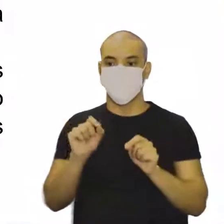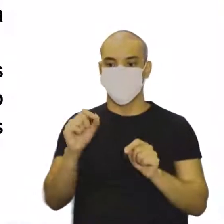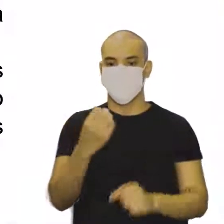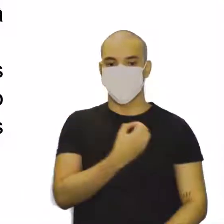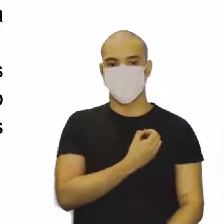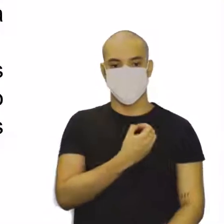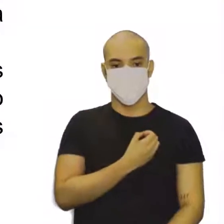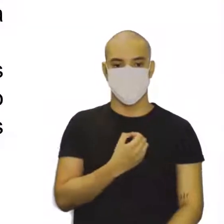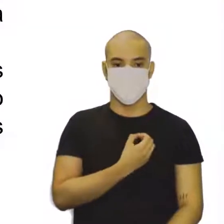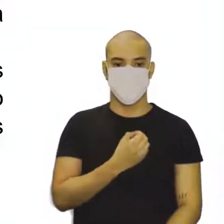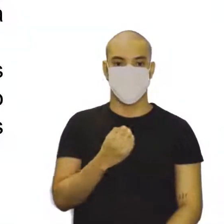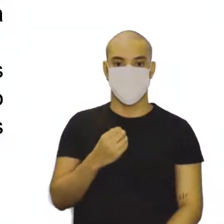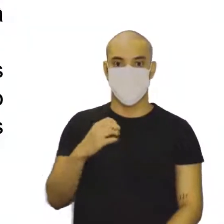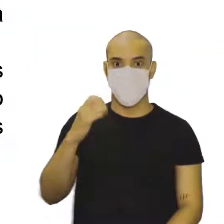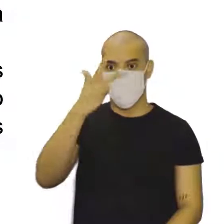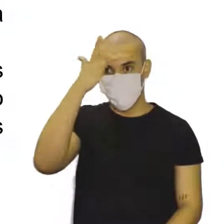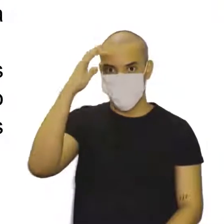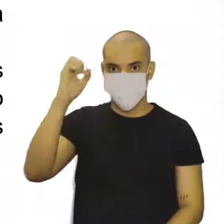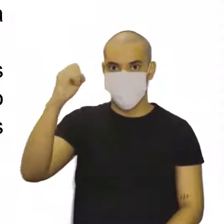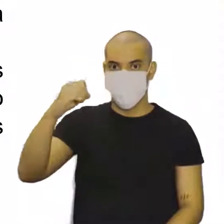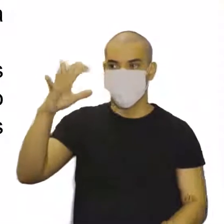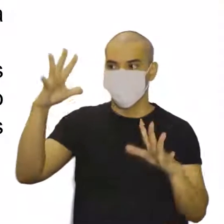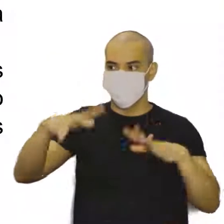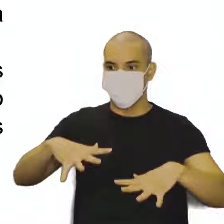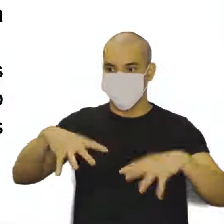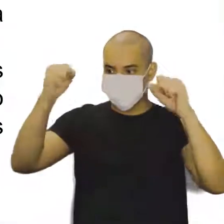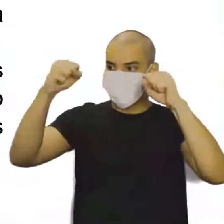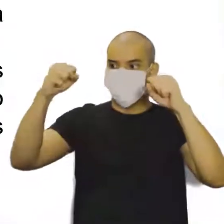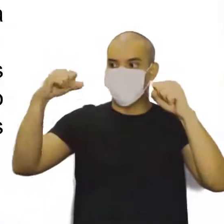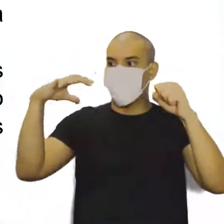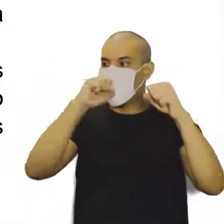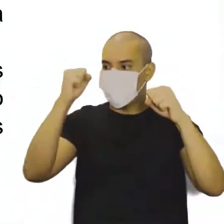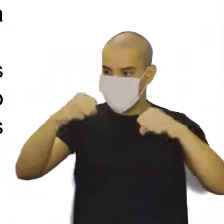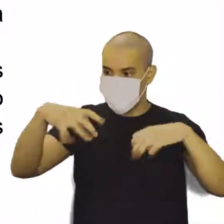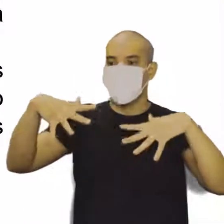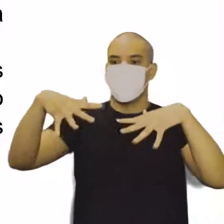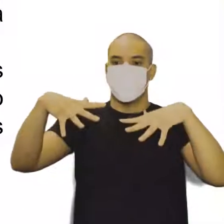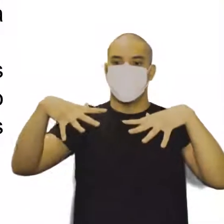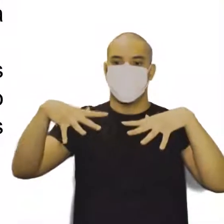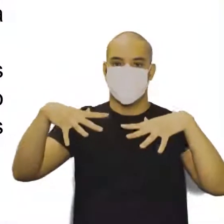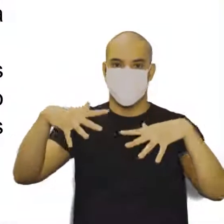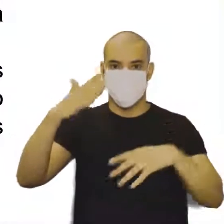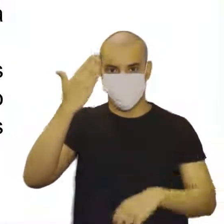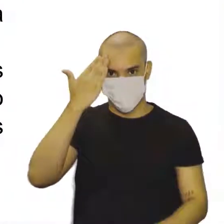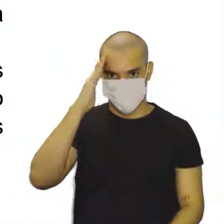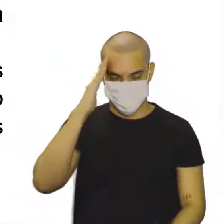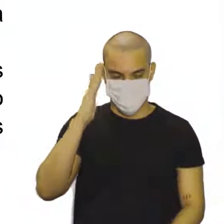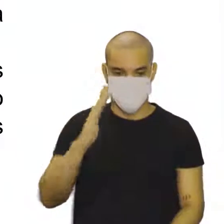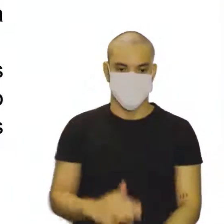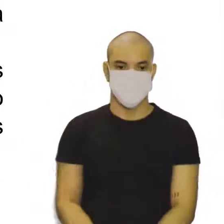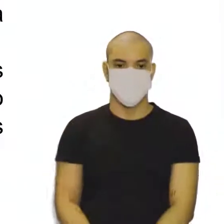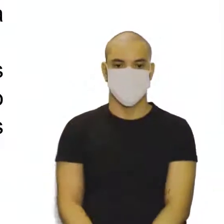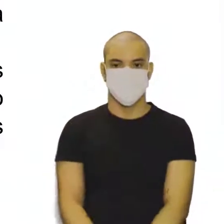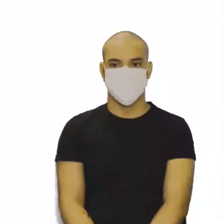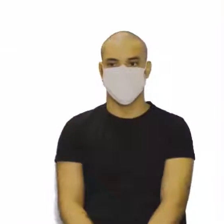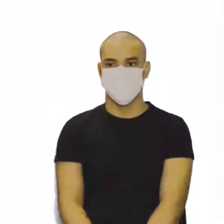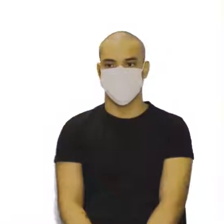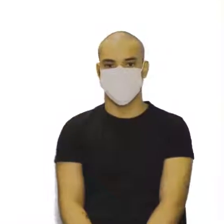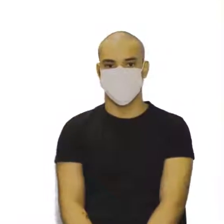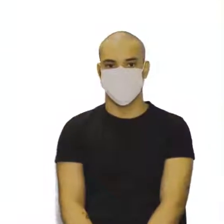número possível de consumidores sem energia elétrica. Entendido isso, pessoal?